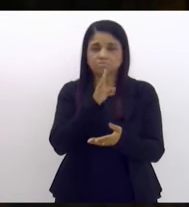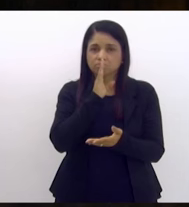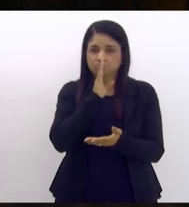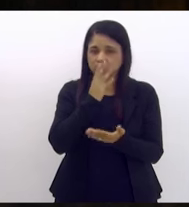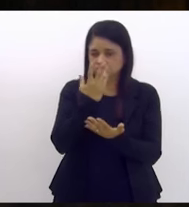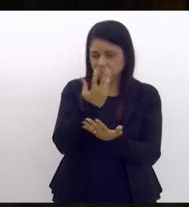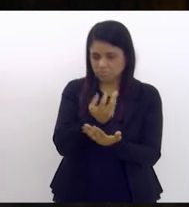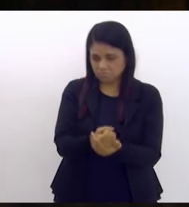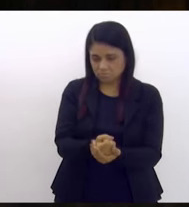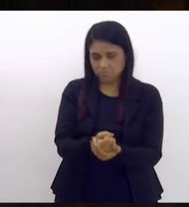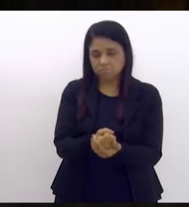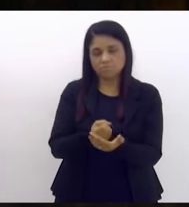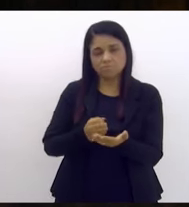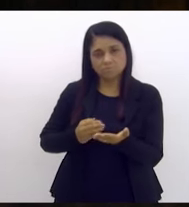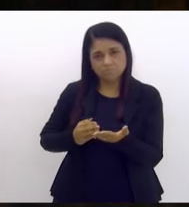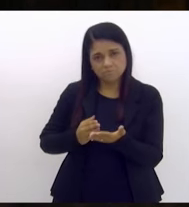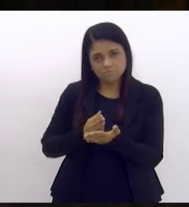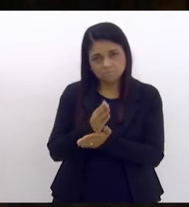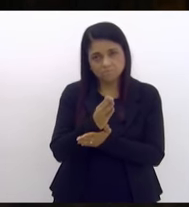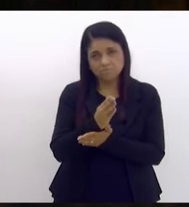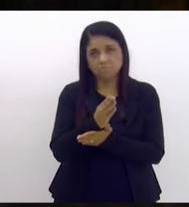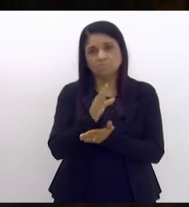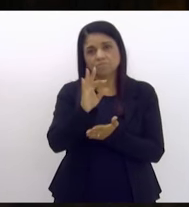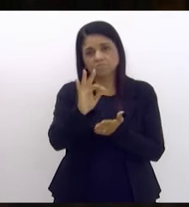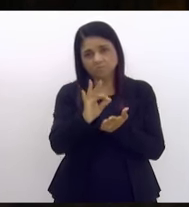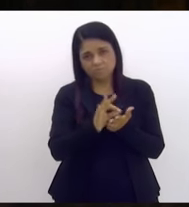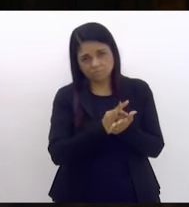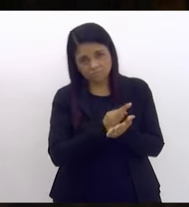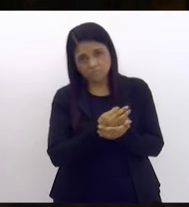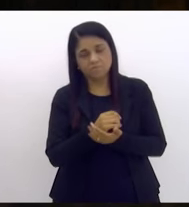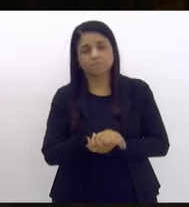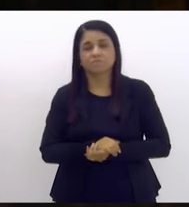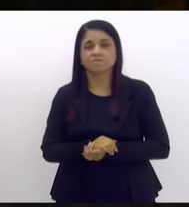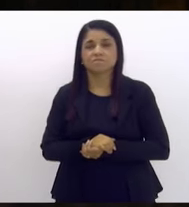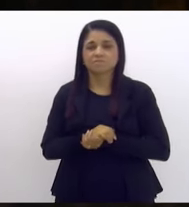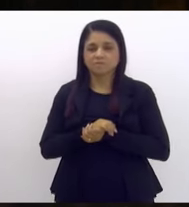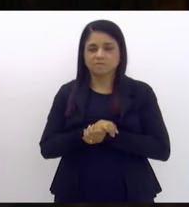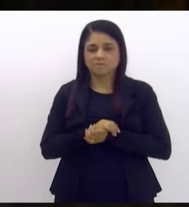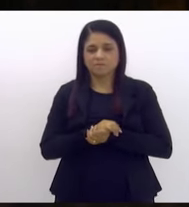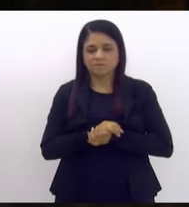aprovam, permaneçam como estão, aprovado, vá autógrafo.